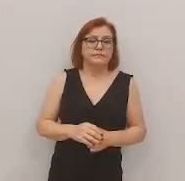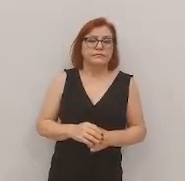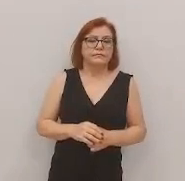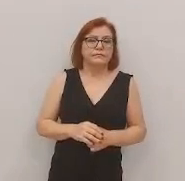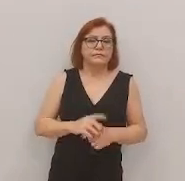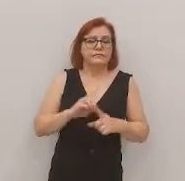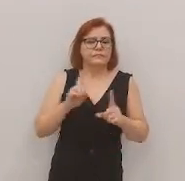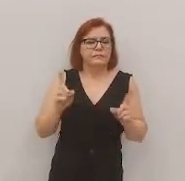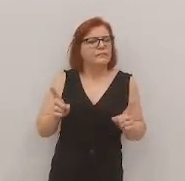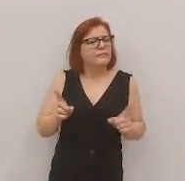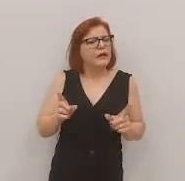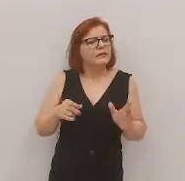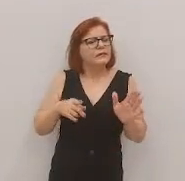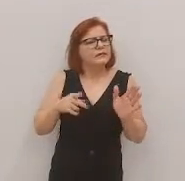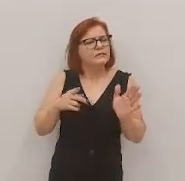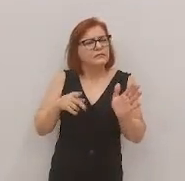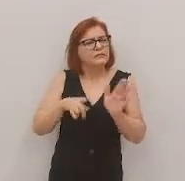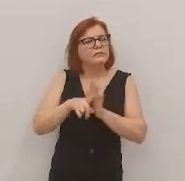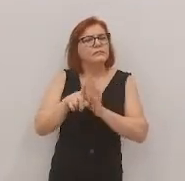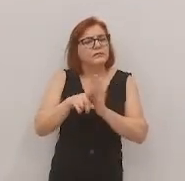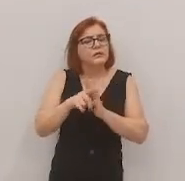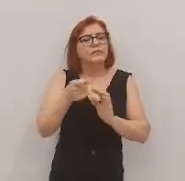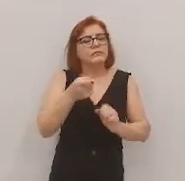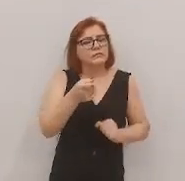a serpente,